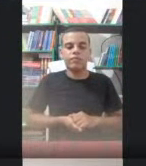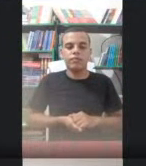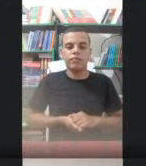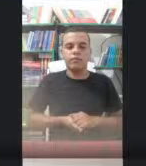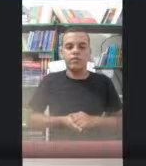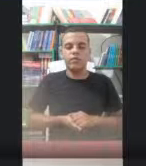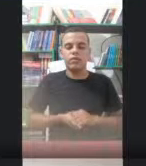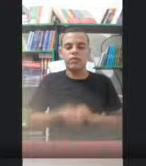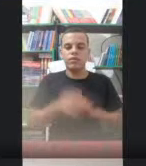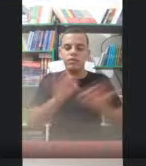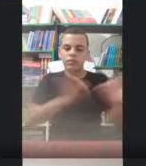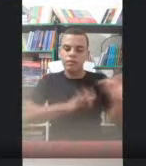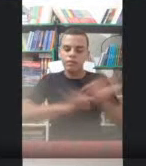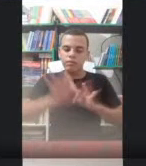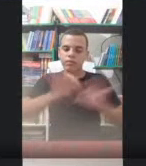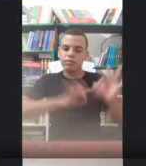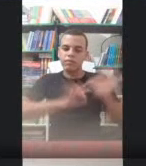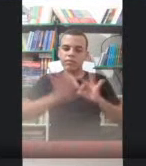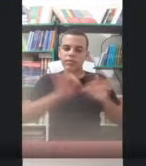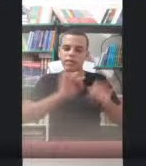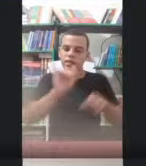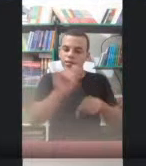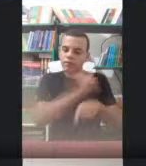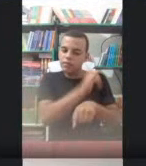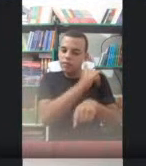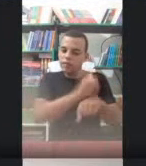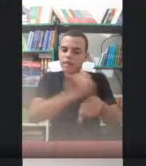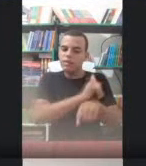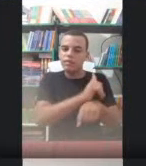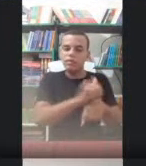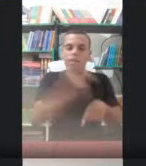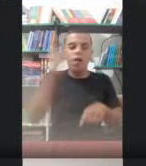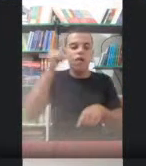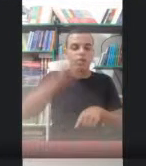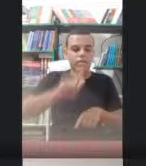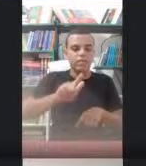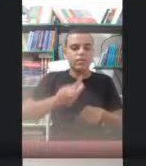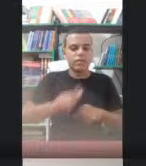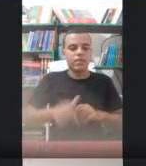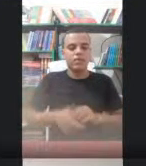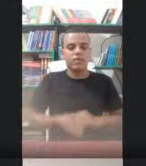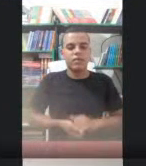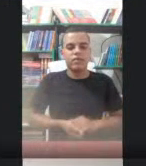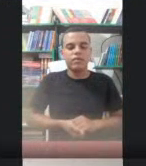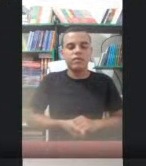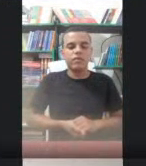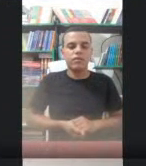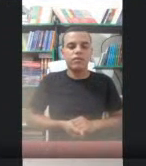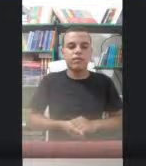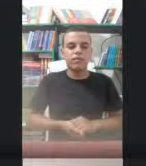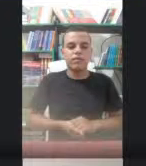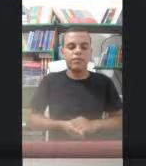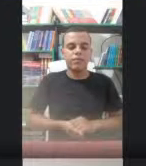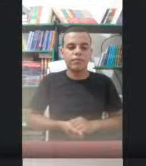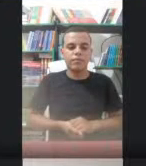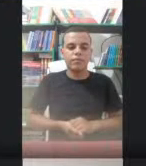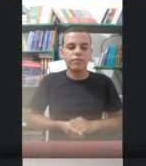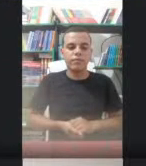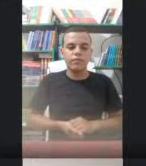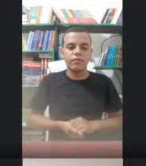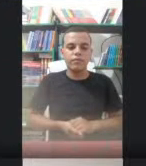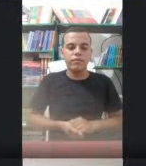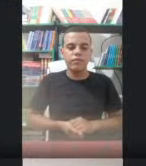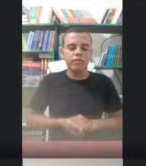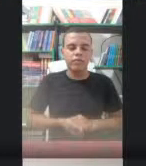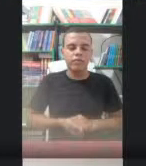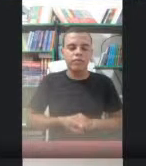estratégia que conseguiu atrair a atenção deles, né, e a chegada deles até o espaço da equipe de saúde da família, lá